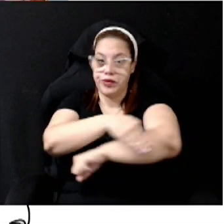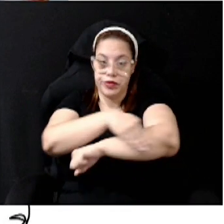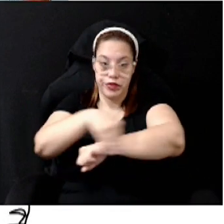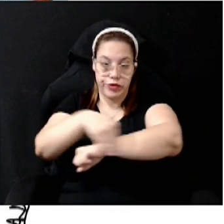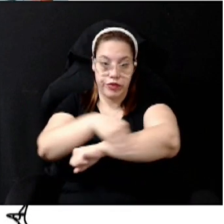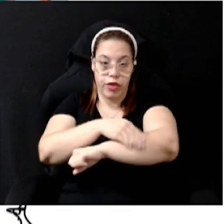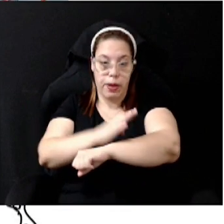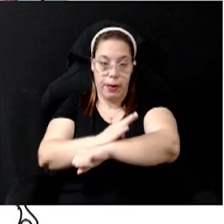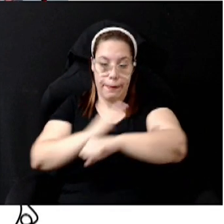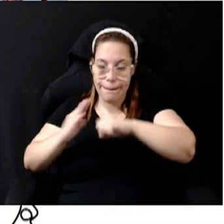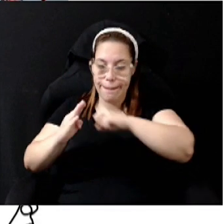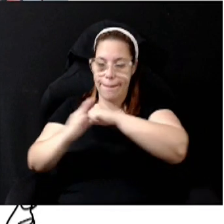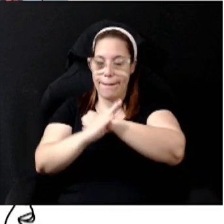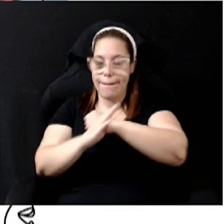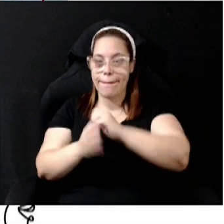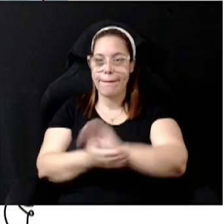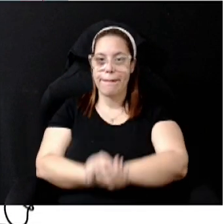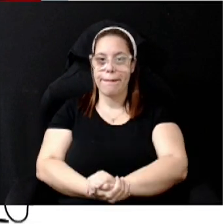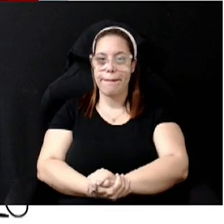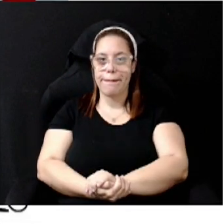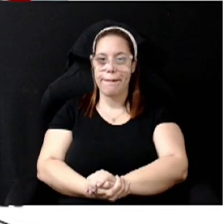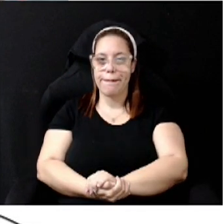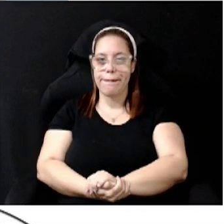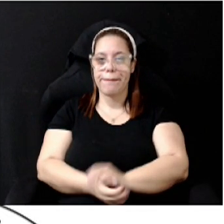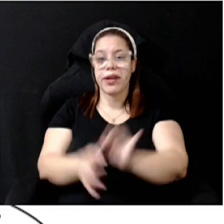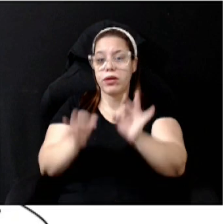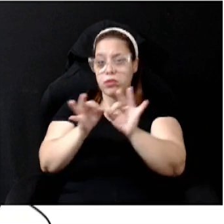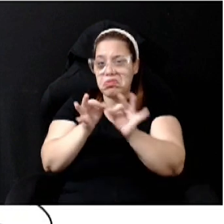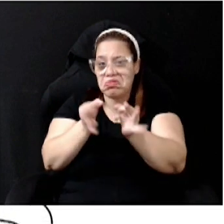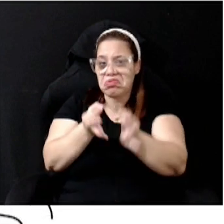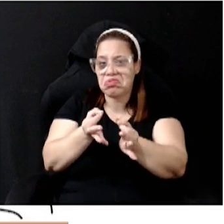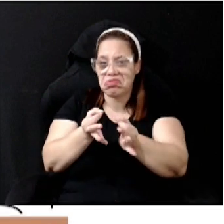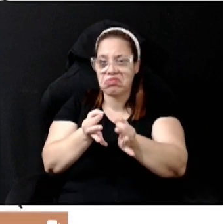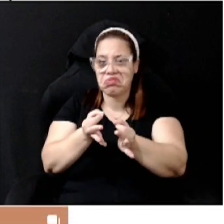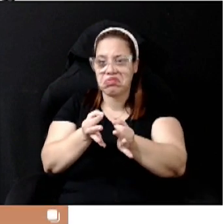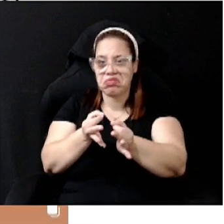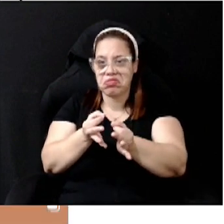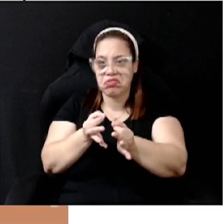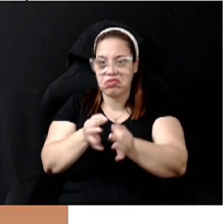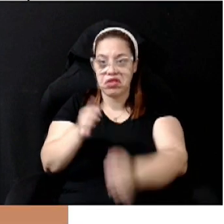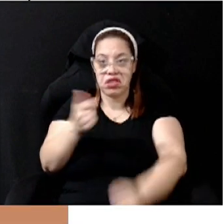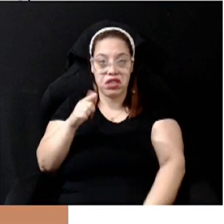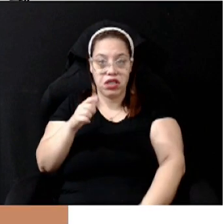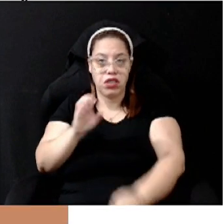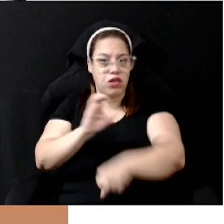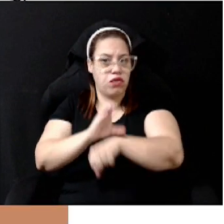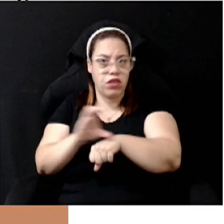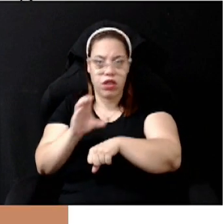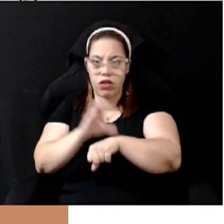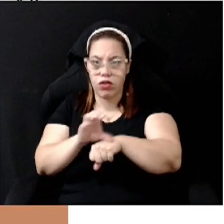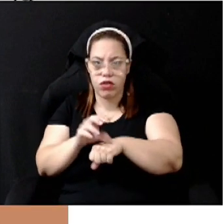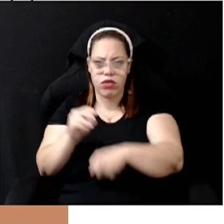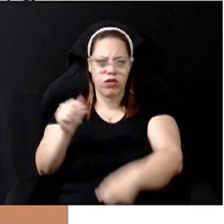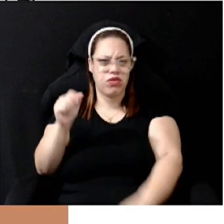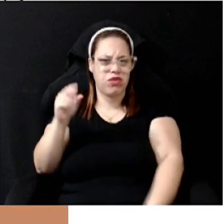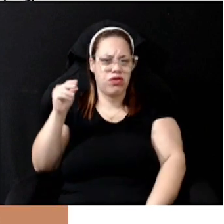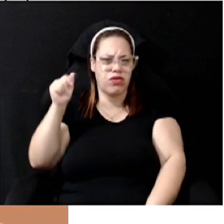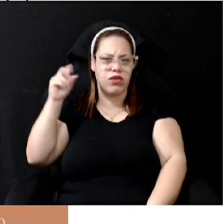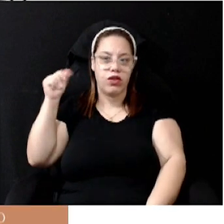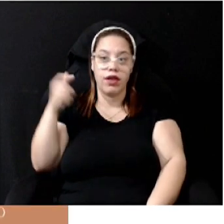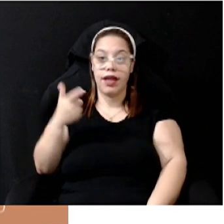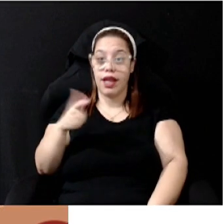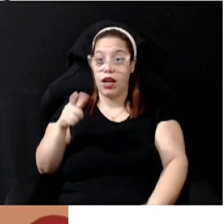bairro. Muito simples mesmo, como eu disse, não fiz nenhum curso. Naquela época também não tinha curso para